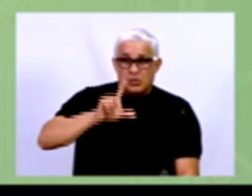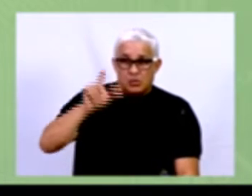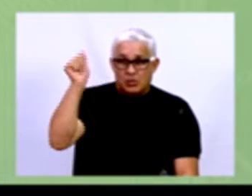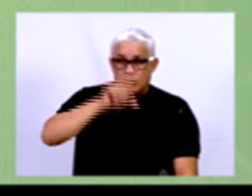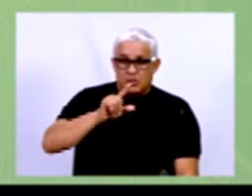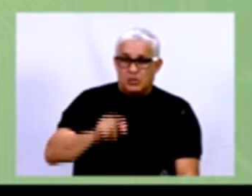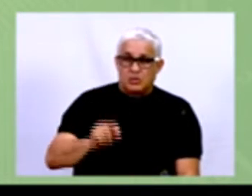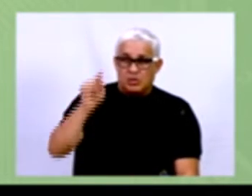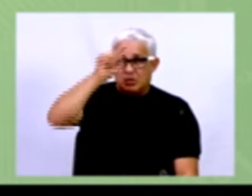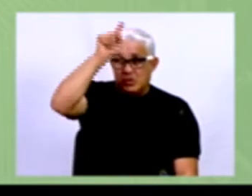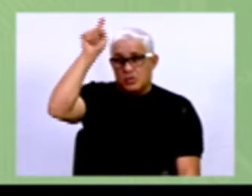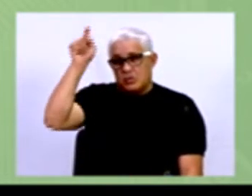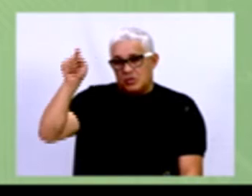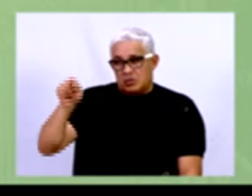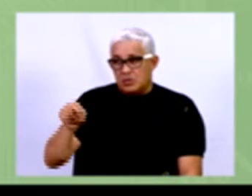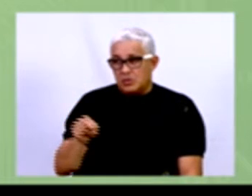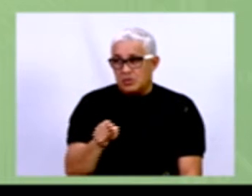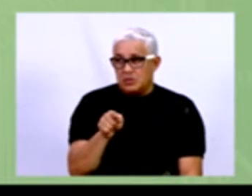ok?